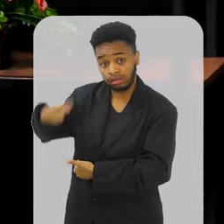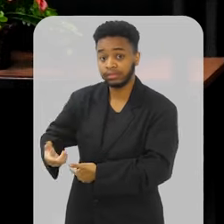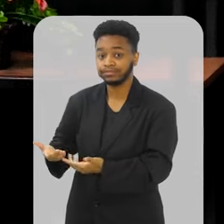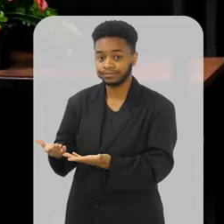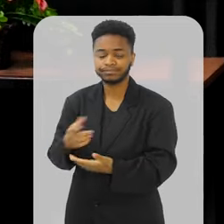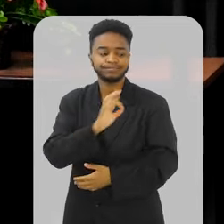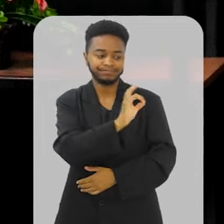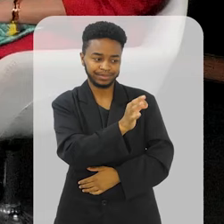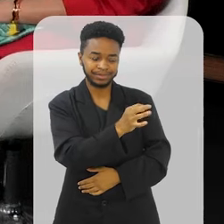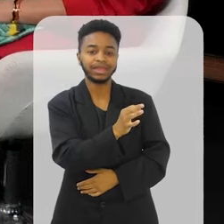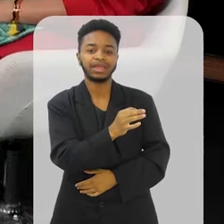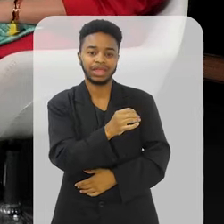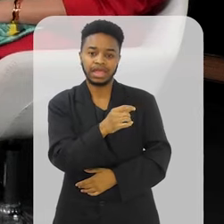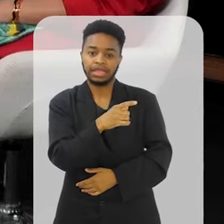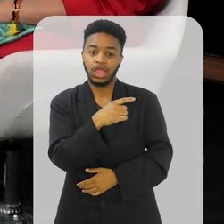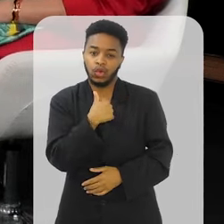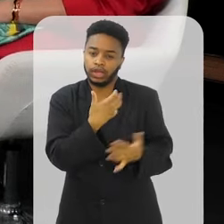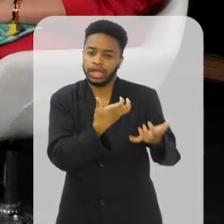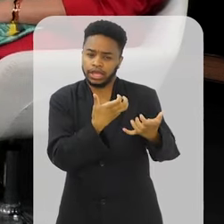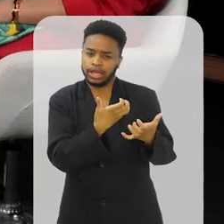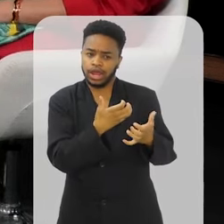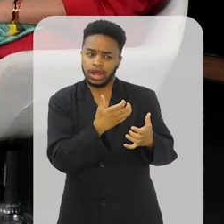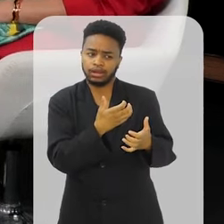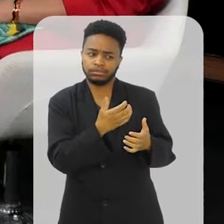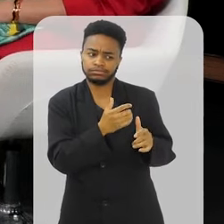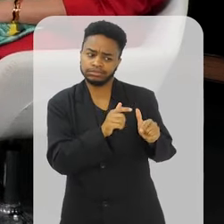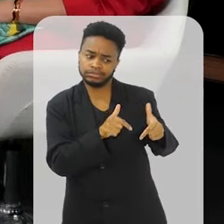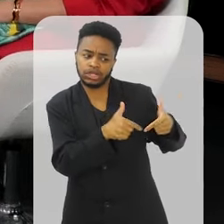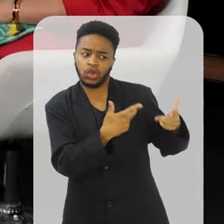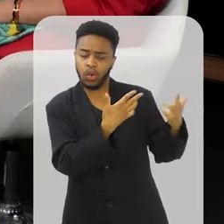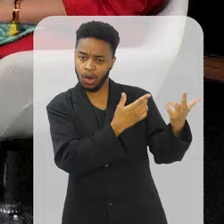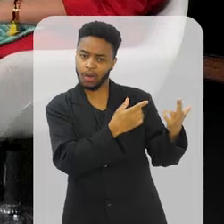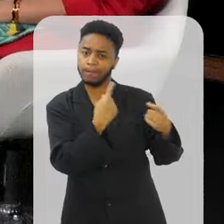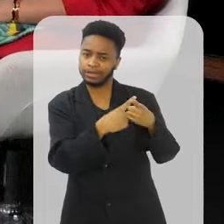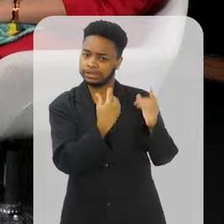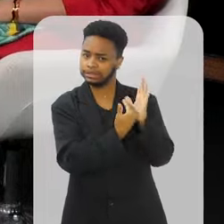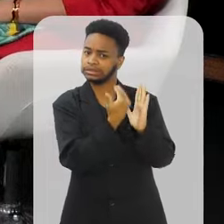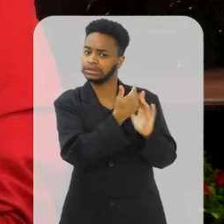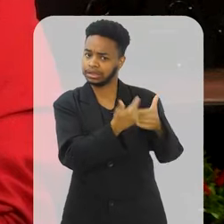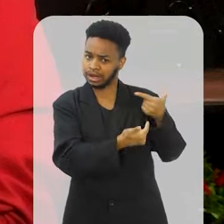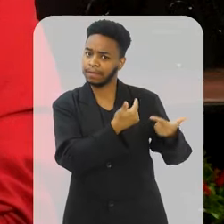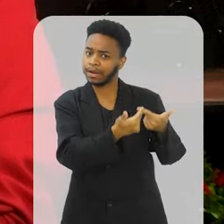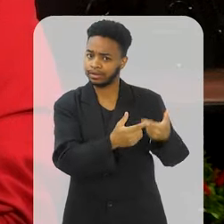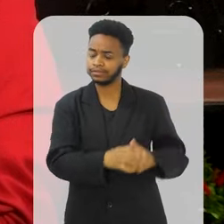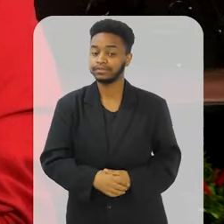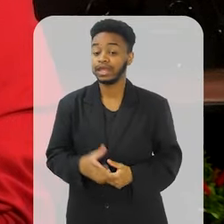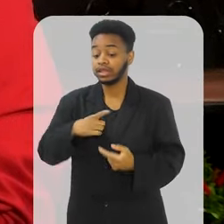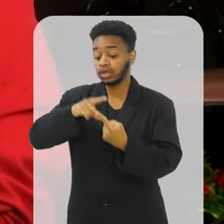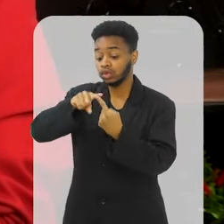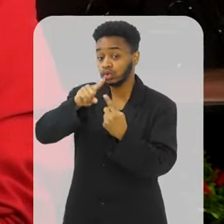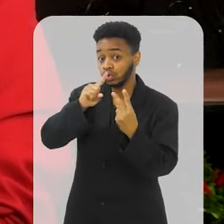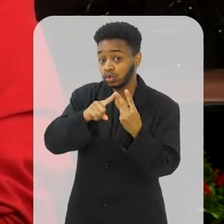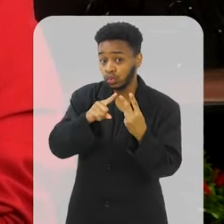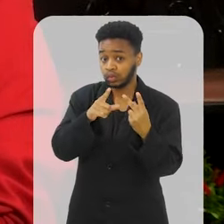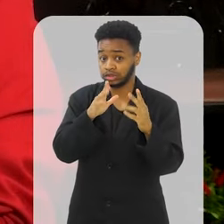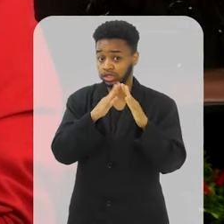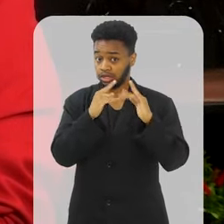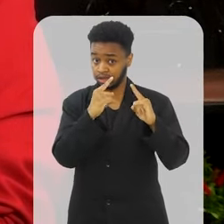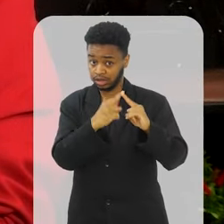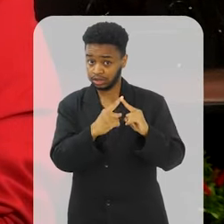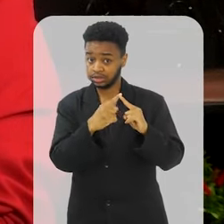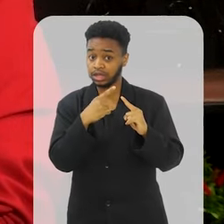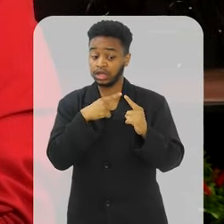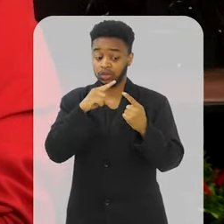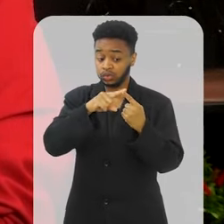queria ter um texto daquele fôlego nossa mãe porque é muita coisa e assim são duas Igrejas